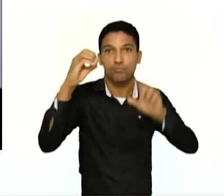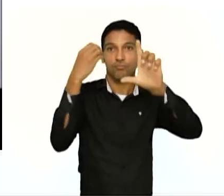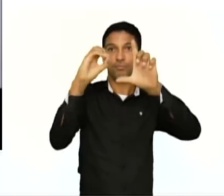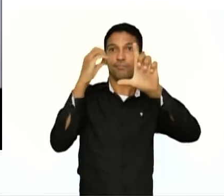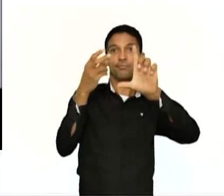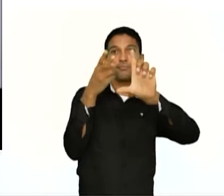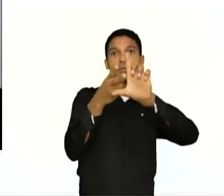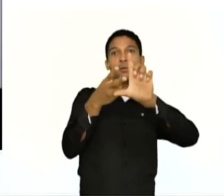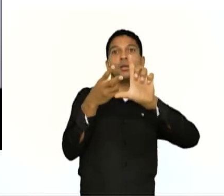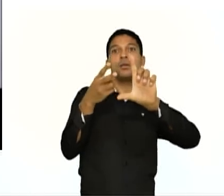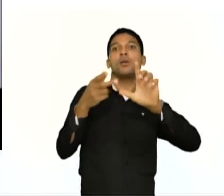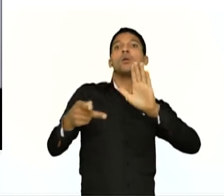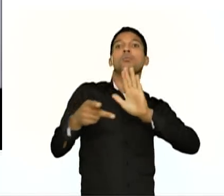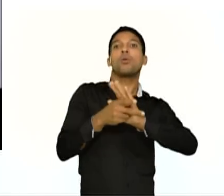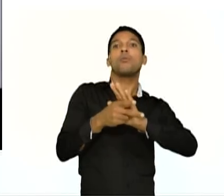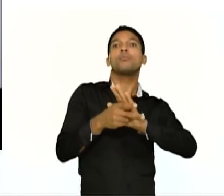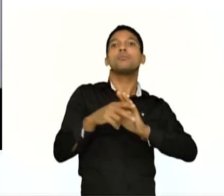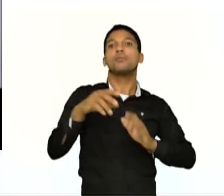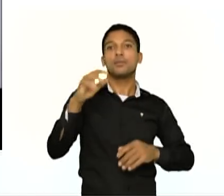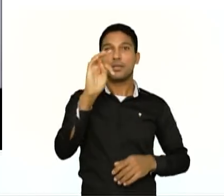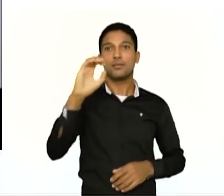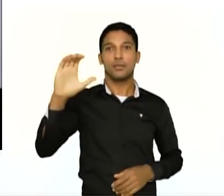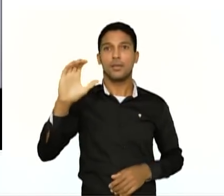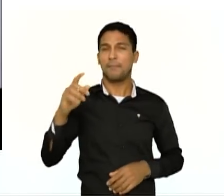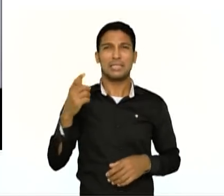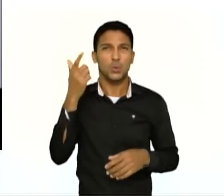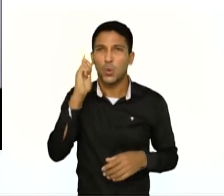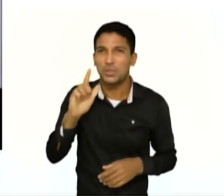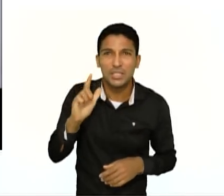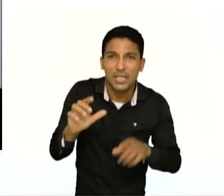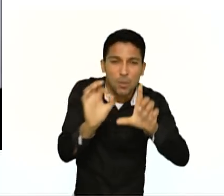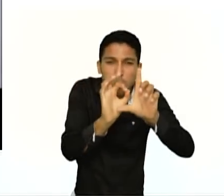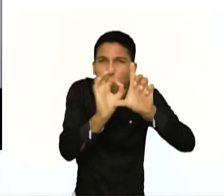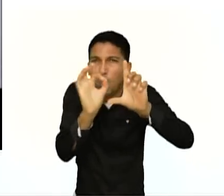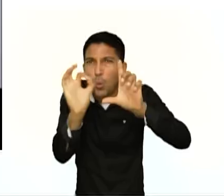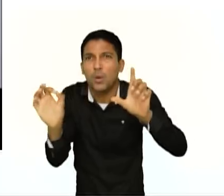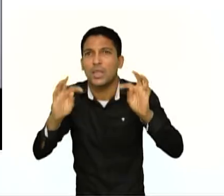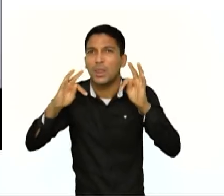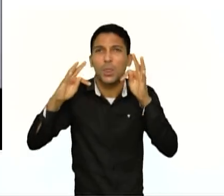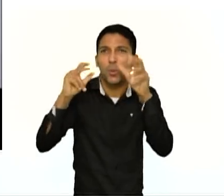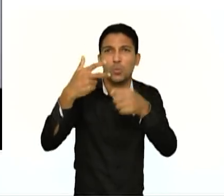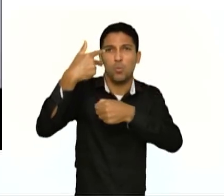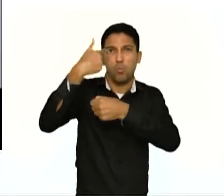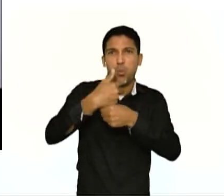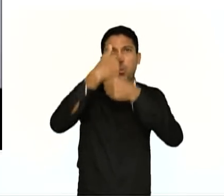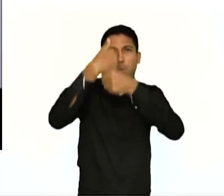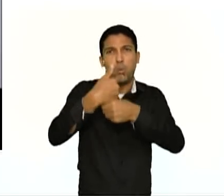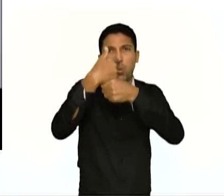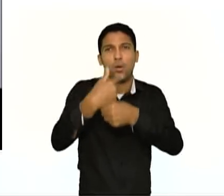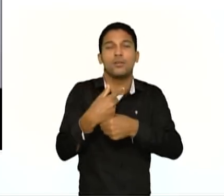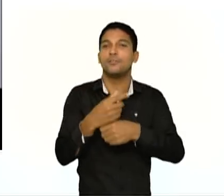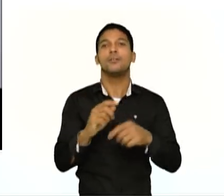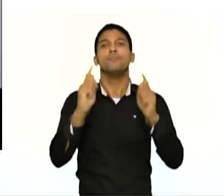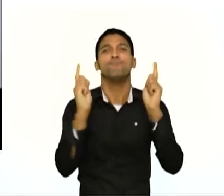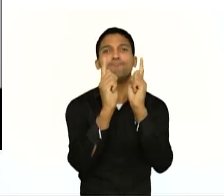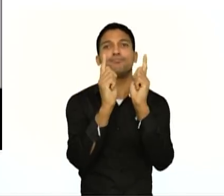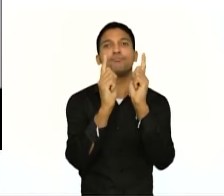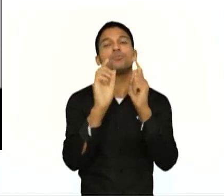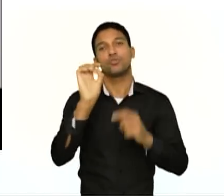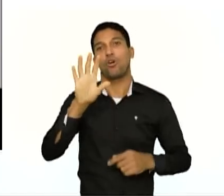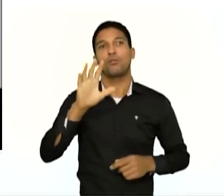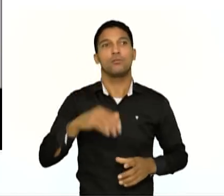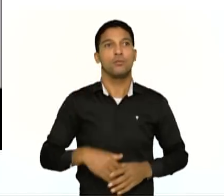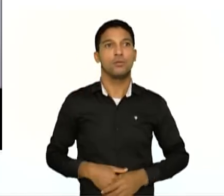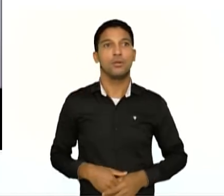consegui gravar tudo pra vocês. Na verdade, eu só gravei um pedaço e o restante foi tudo do Stories. Então, o que eu vou fazer?